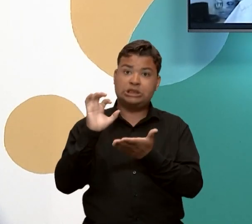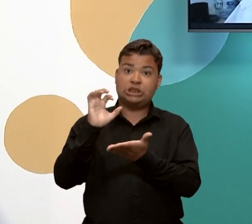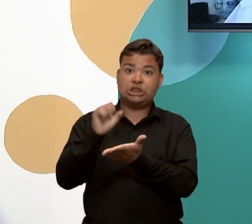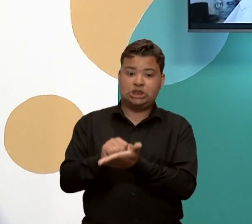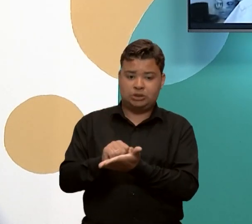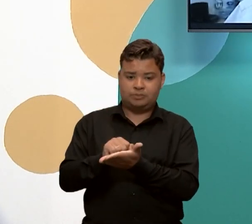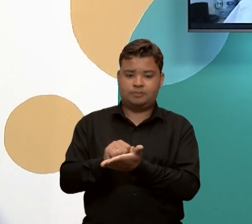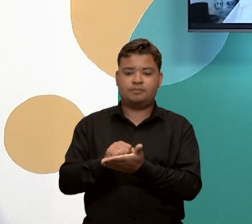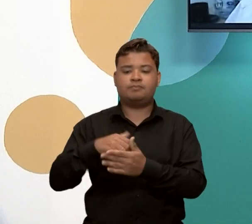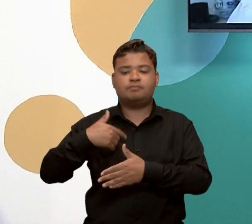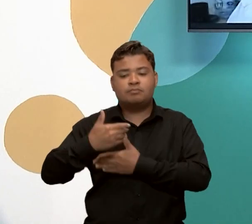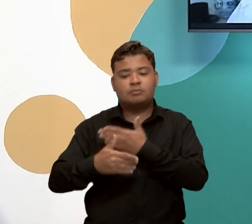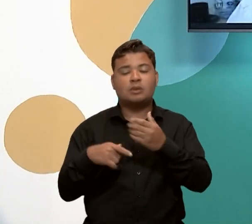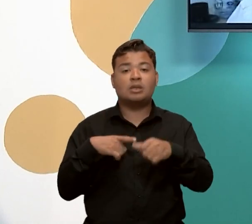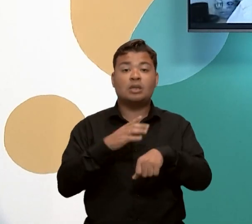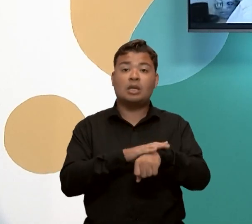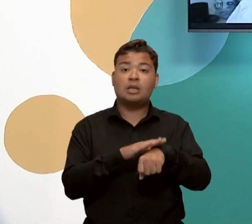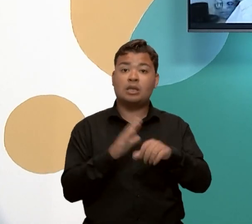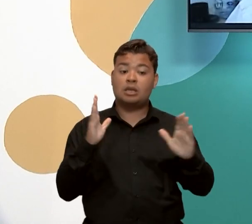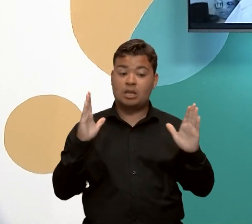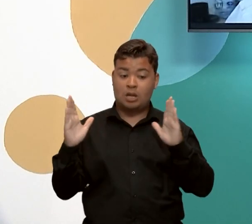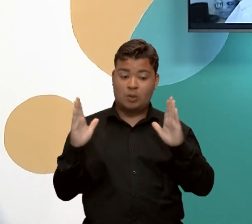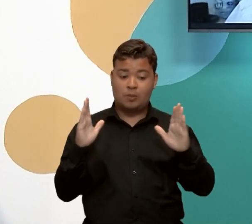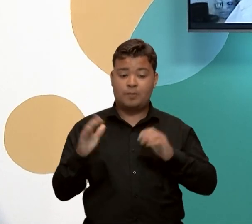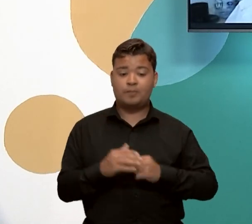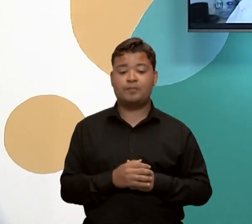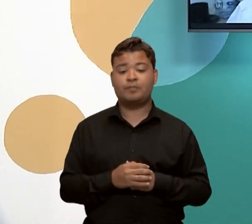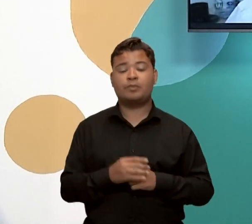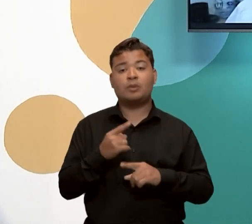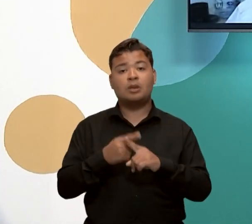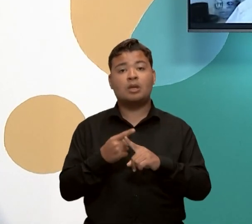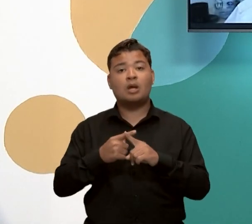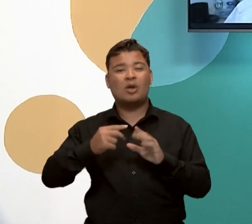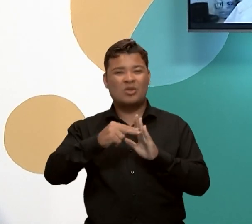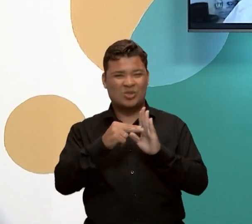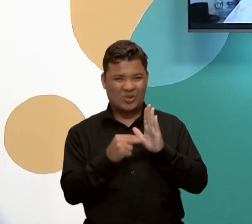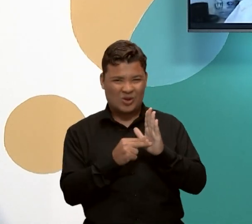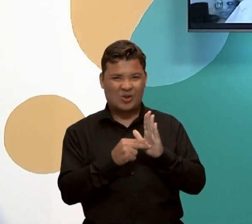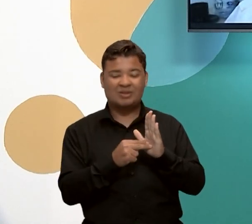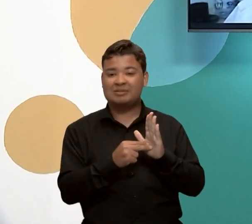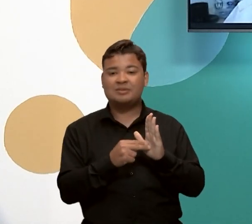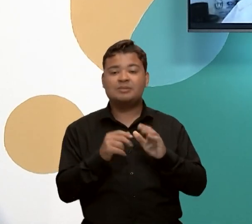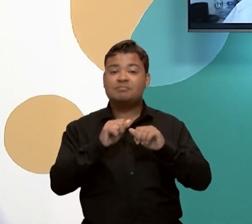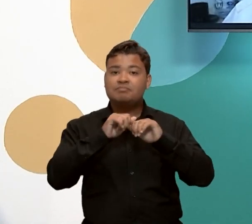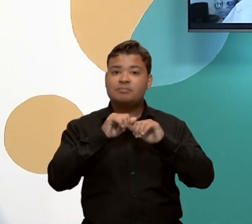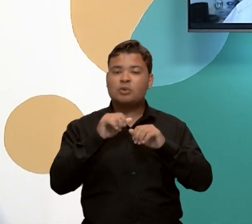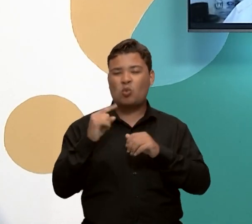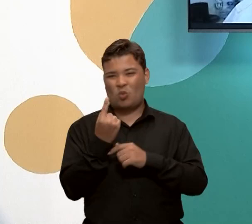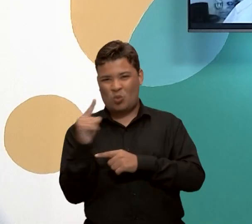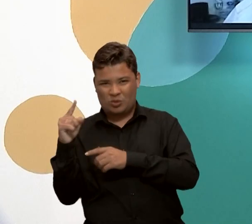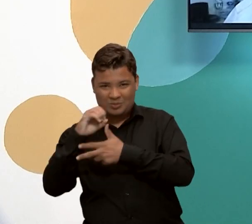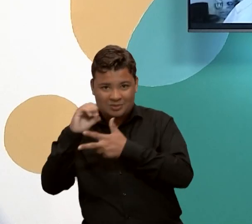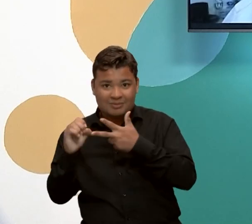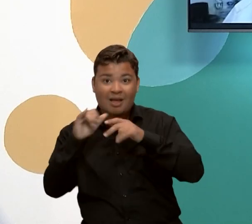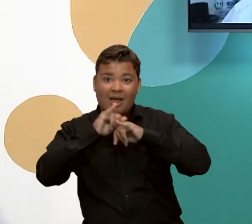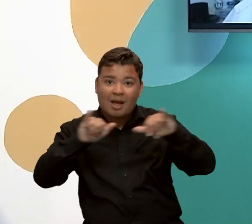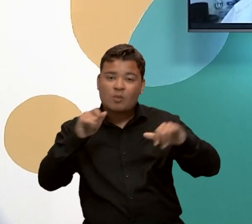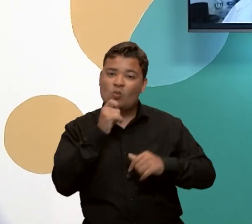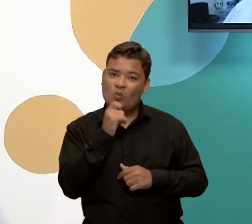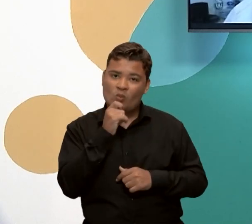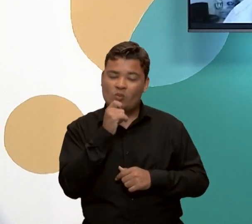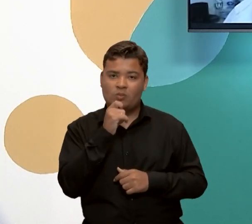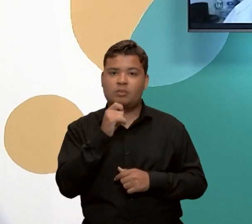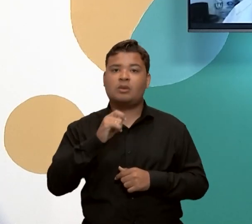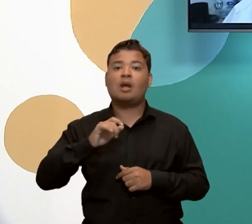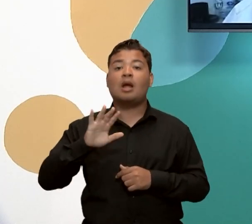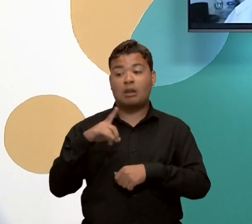um tempo, porque a nota do Enem em 2022 ainda não saiu, ele terá um tempo para fazer a alteração. Caso